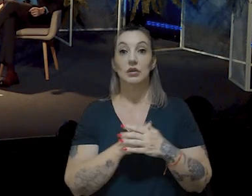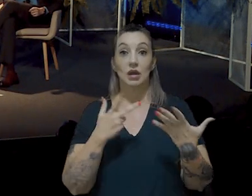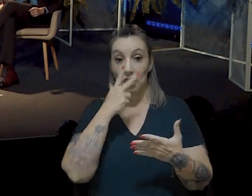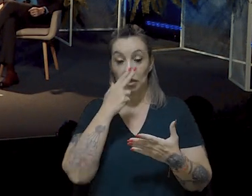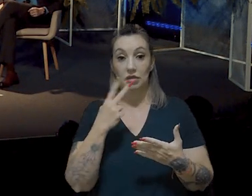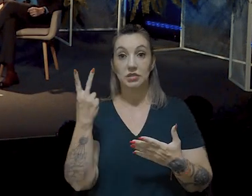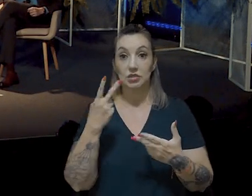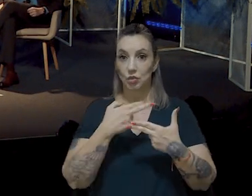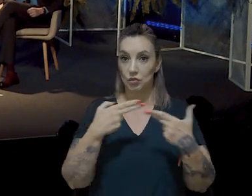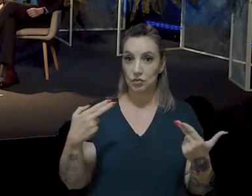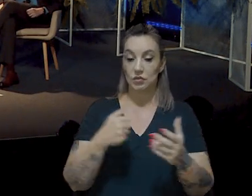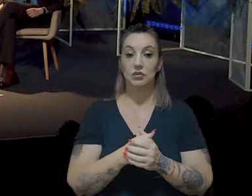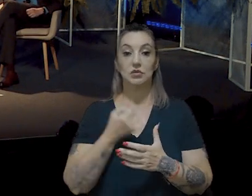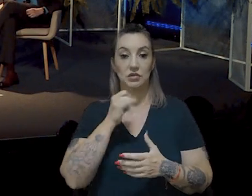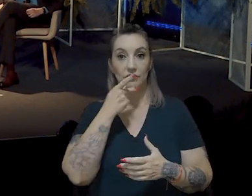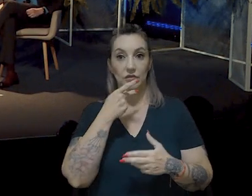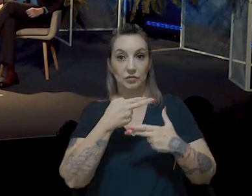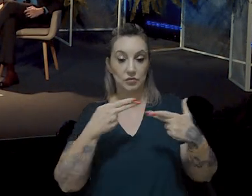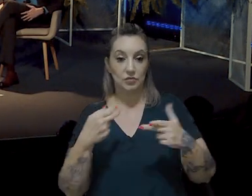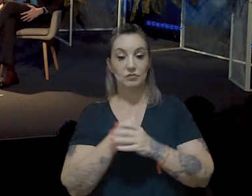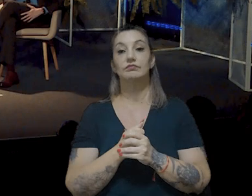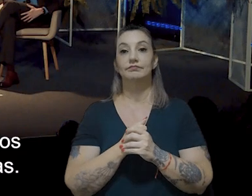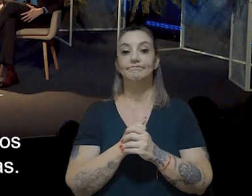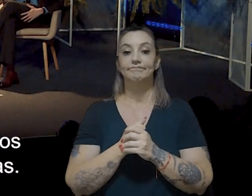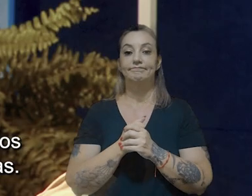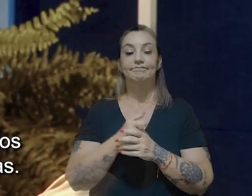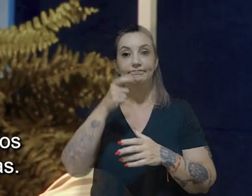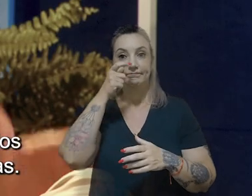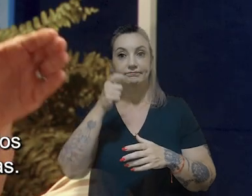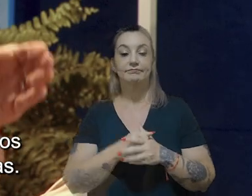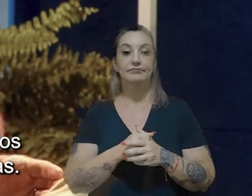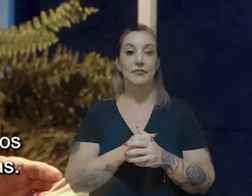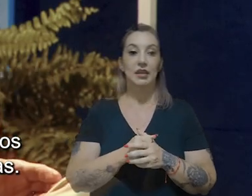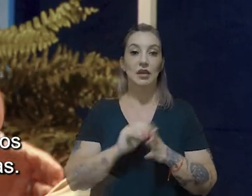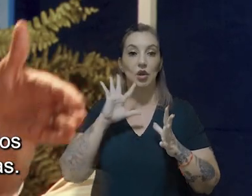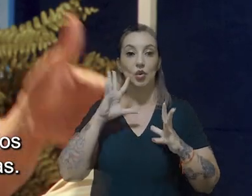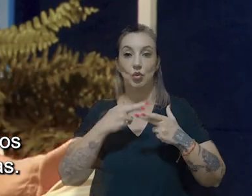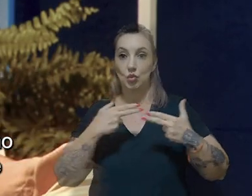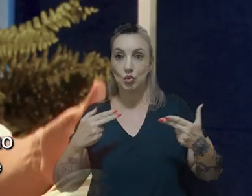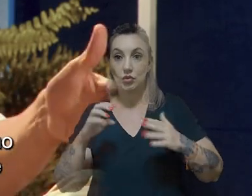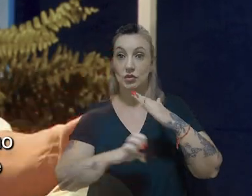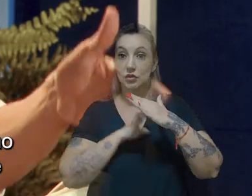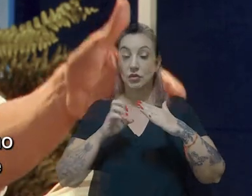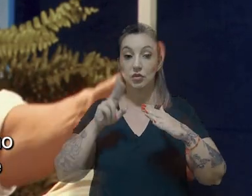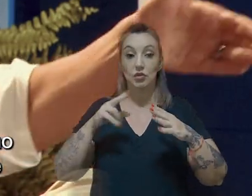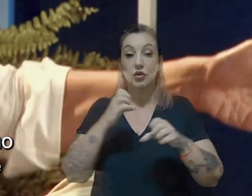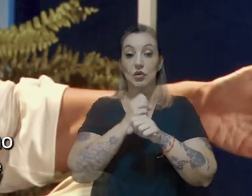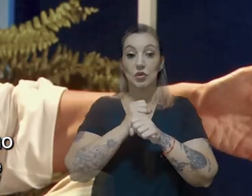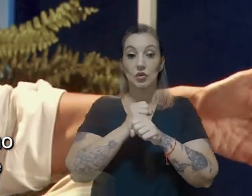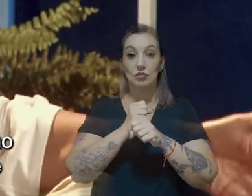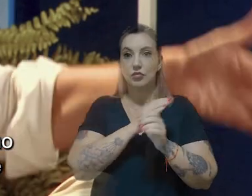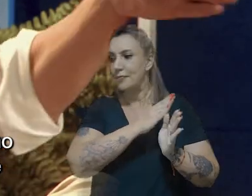que indo pro segundo ponto você falou um ponto que é é interessante porque acontece em todos os negócios em todas as empresas você nunca calcula pro